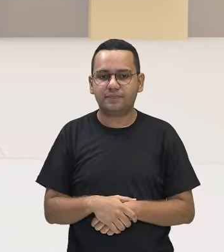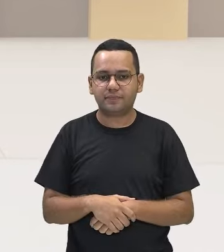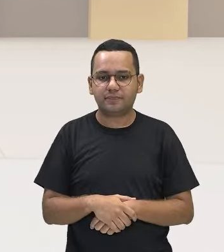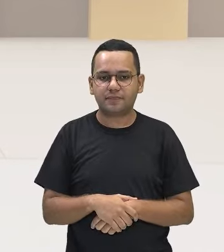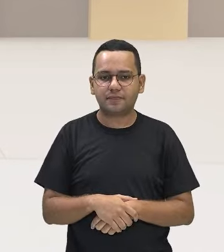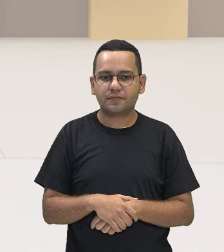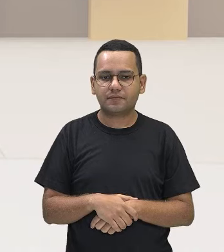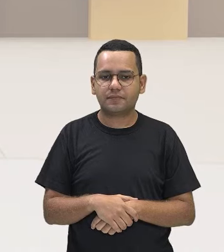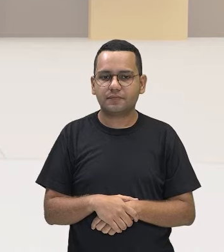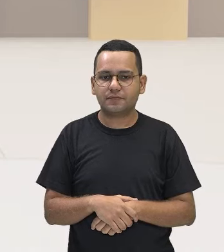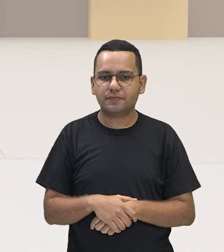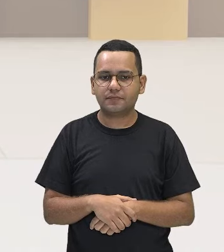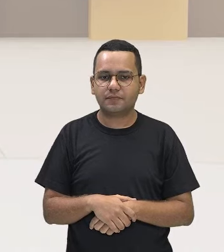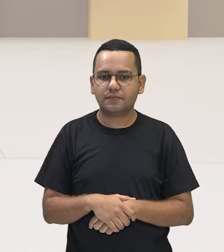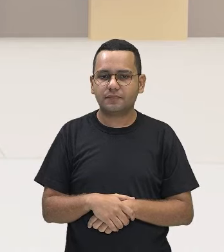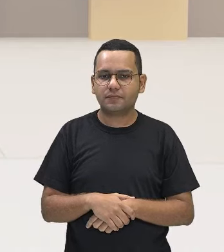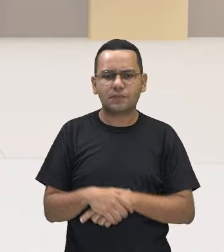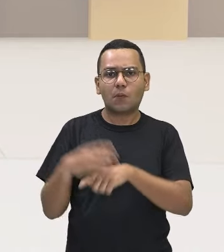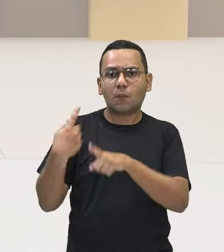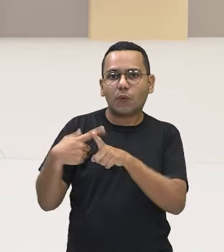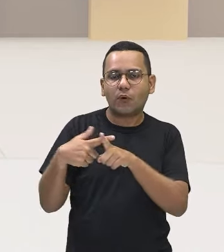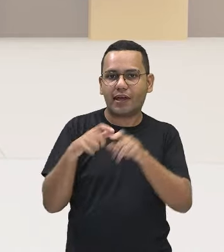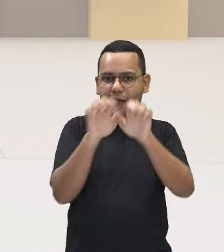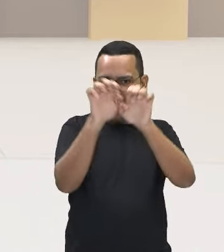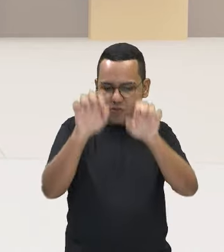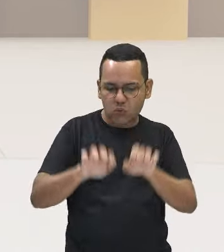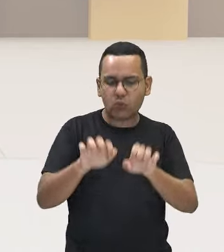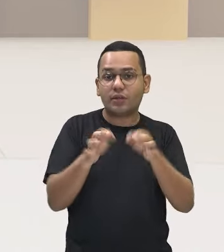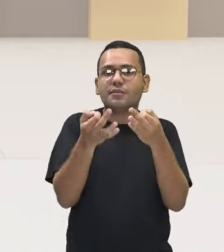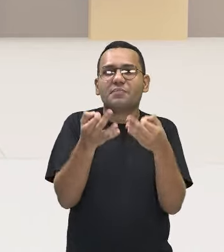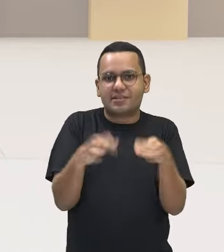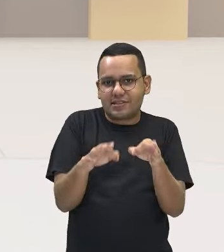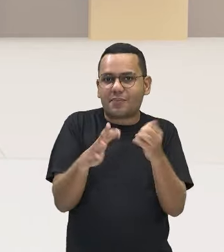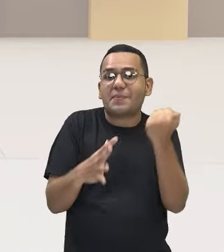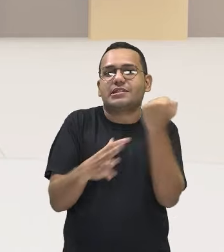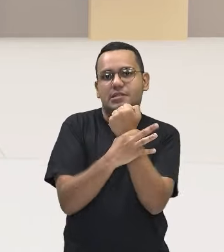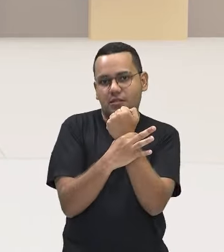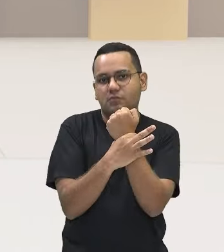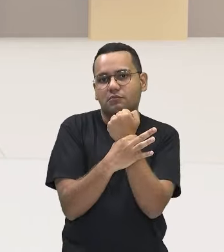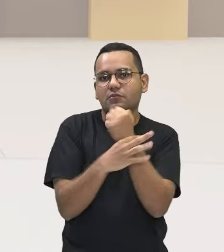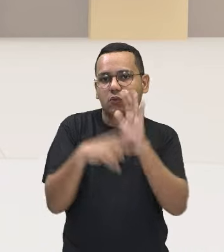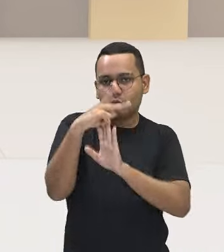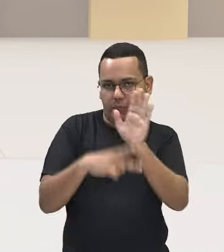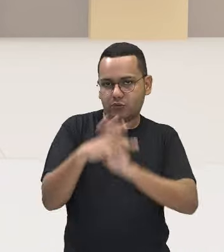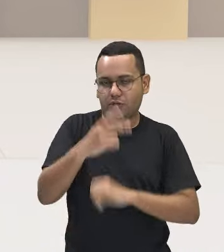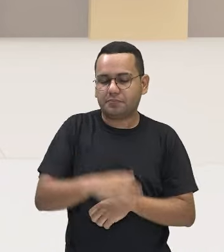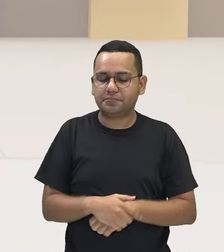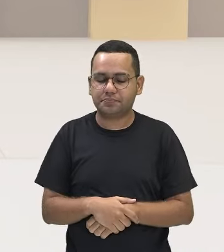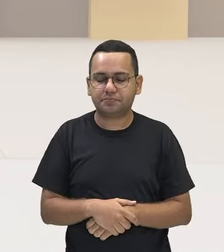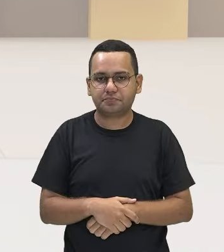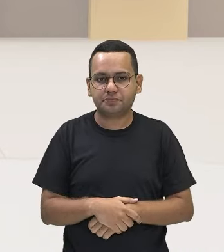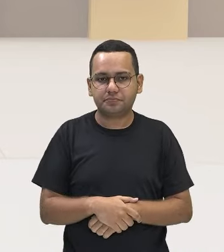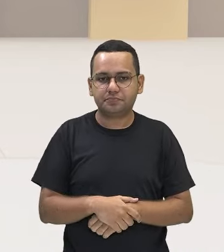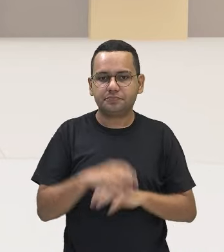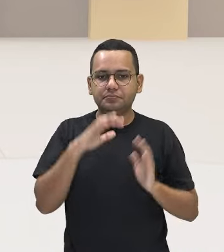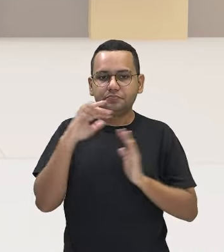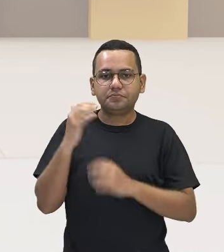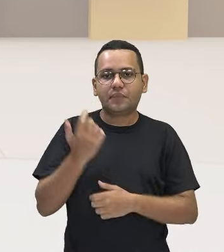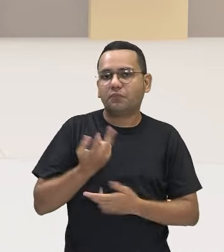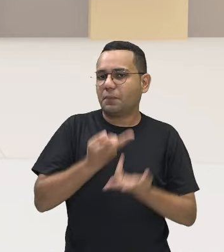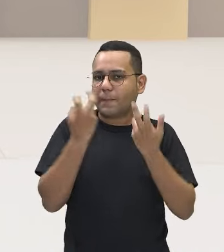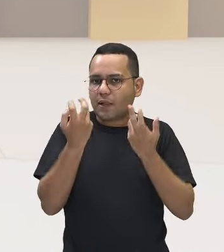a deixar a estrutura mais sólida do projeto, né, Marcos? Isso. E a gente viu como a gente pode ter esse empreendedorismo sociocultural,